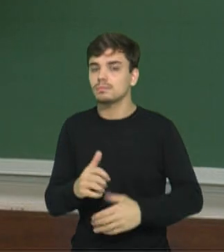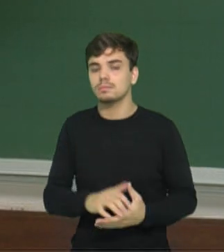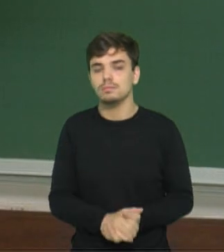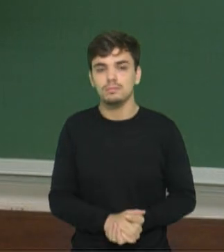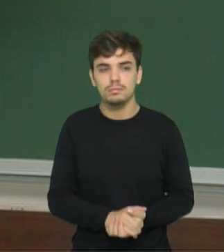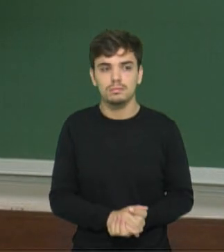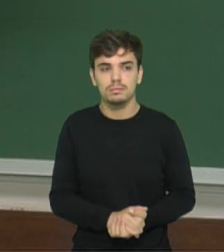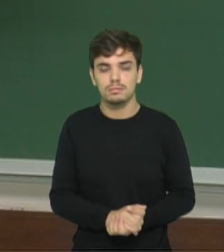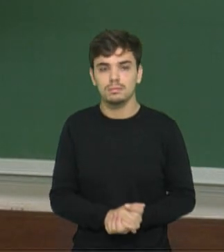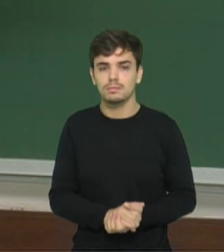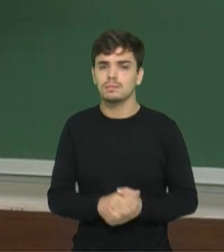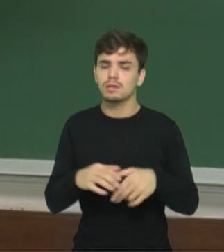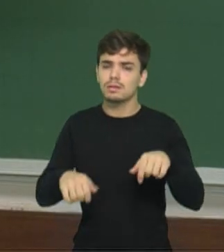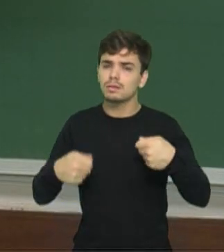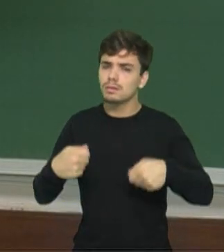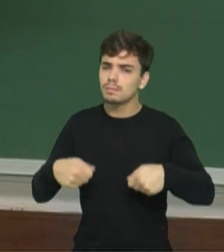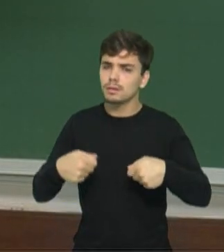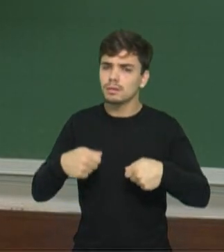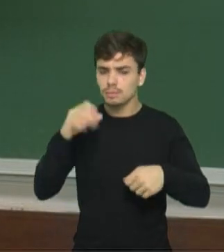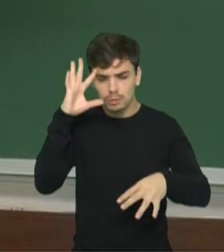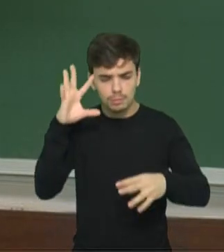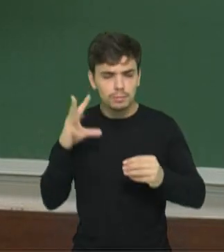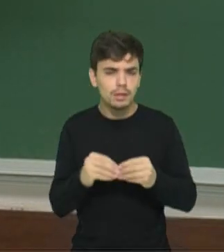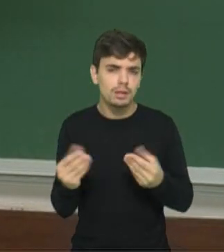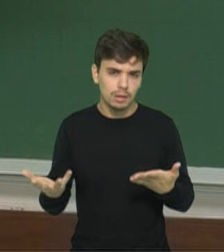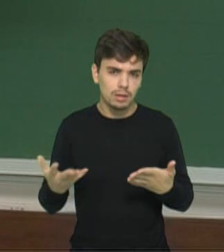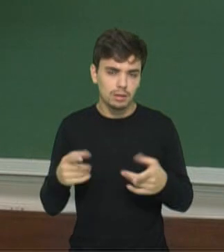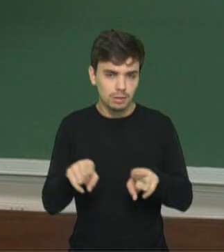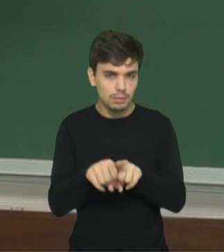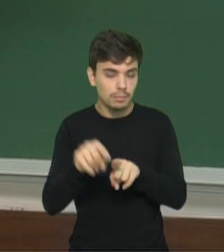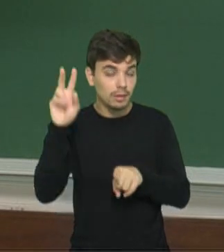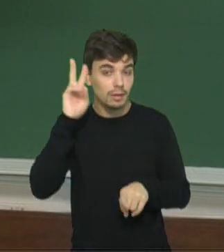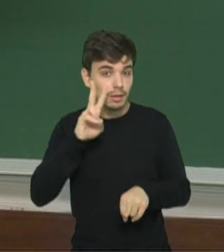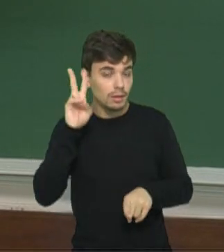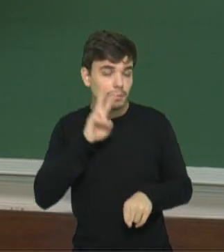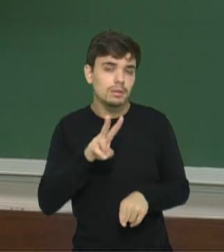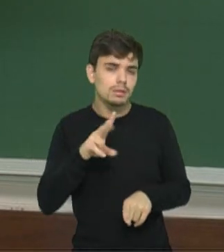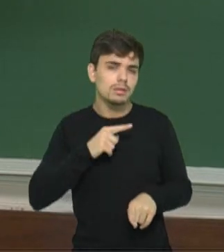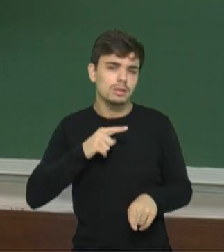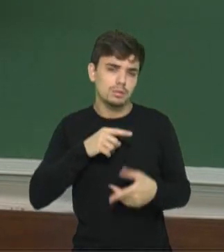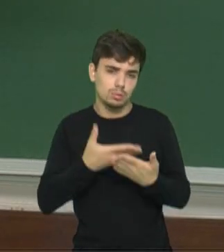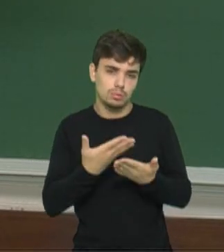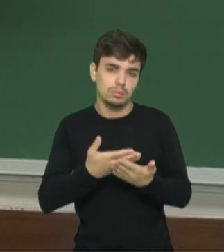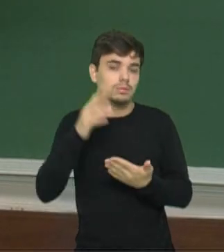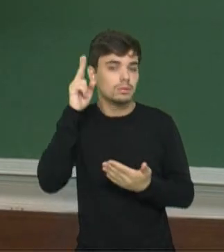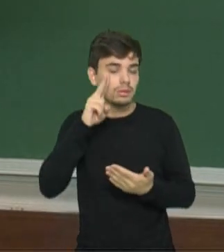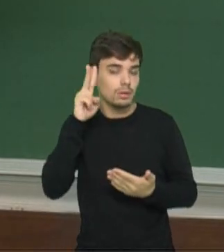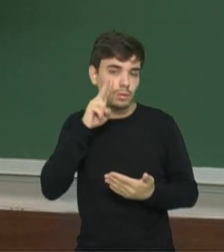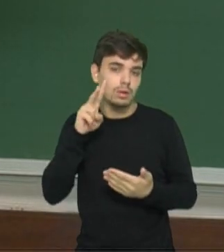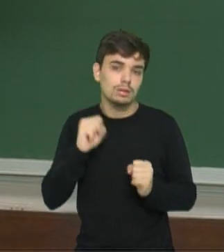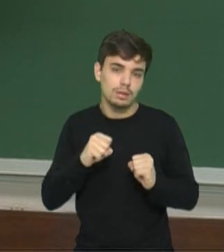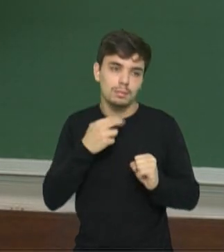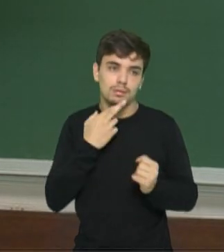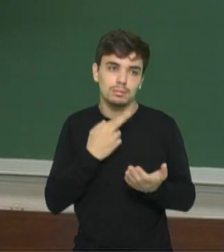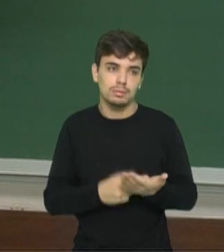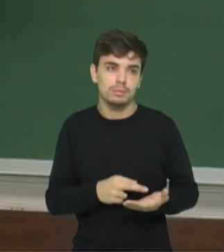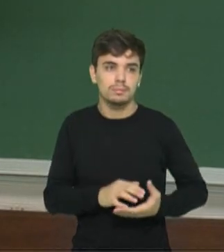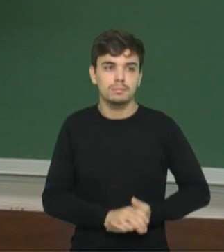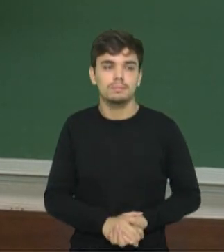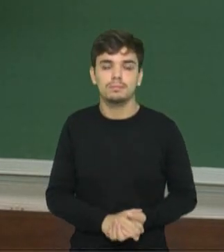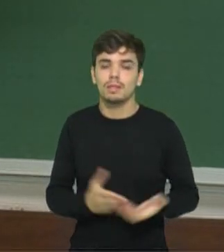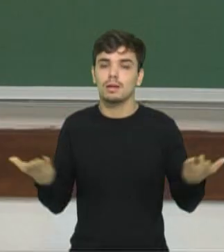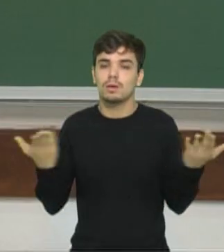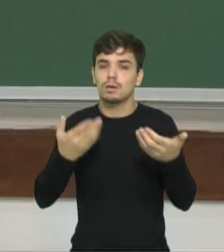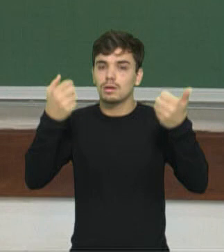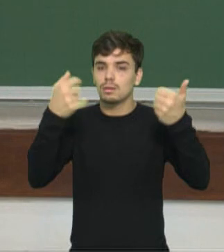demanda um pouquinho de interpretação, mas lendo a questão, trazendo aí as referências que a gente tem sobre o estudo da história, a gente consegue respondê-la, né? Agora a gente vai